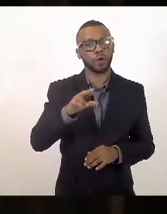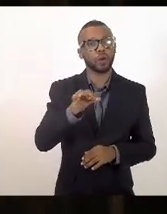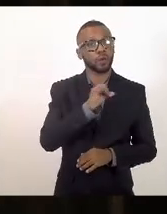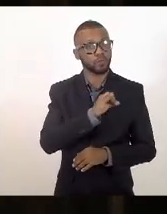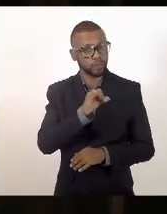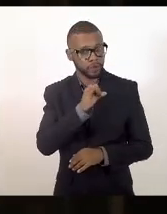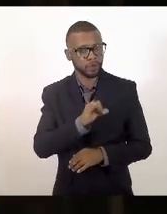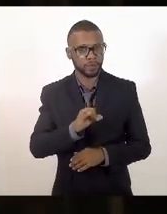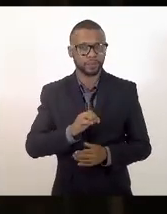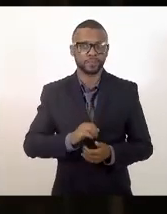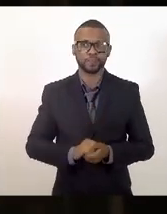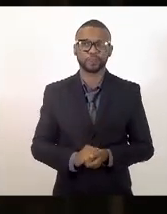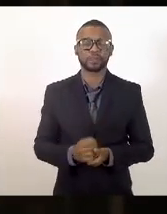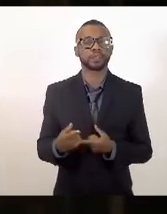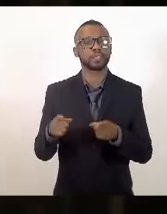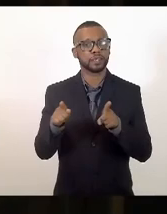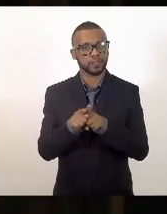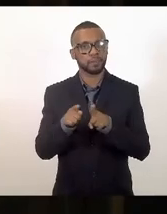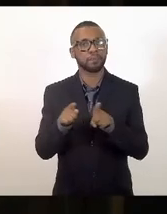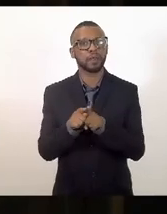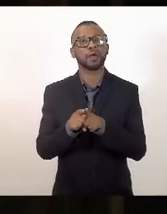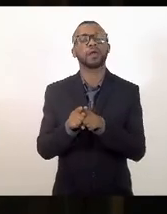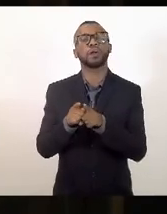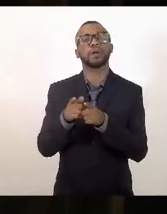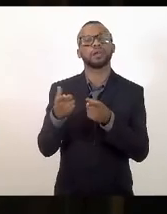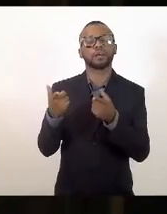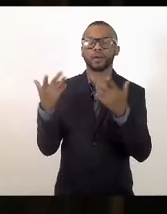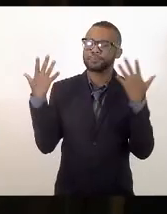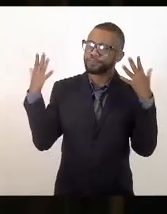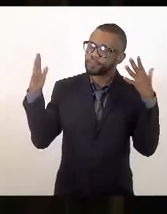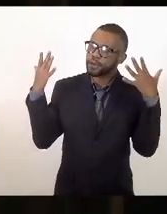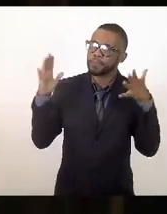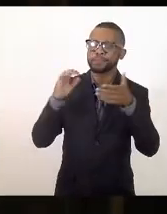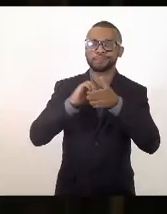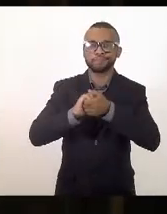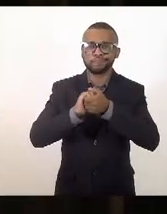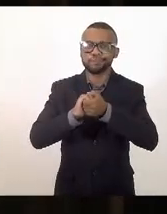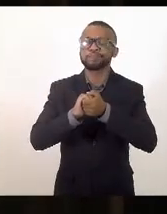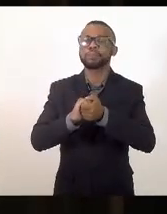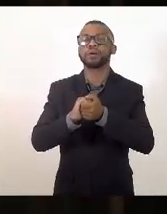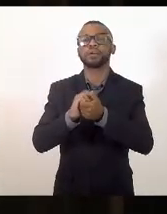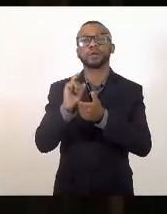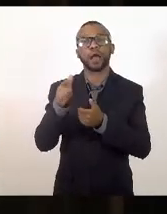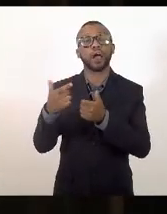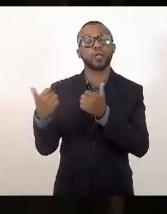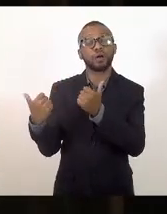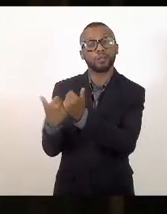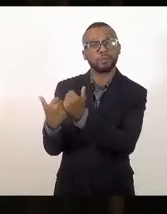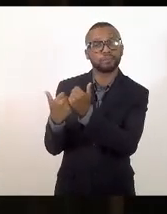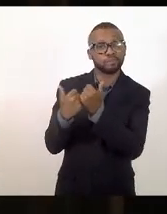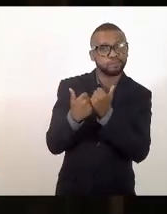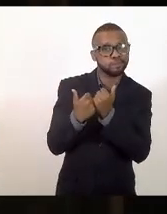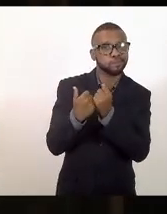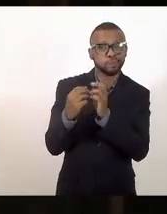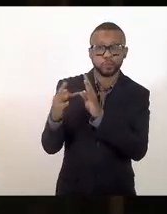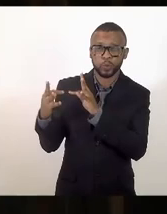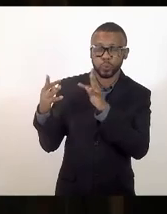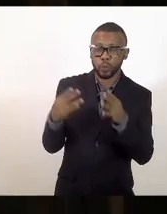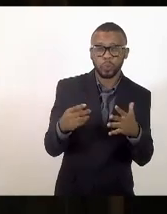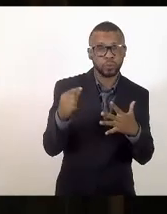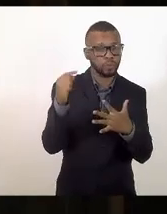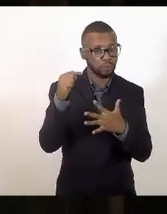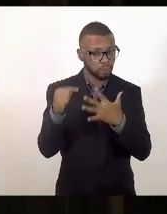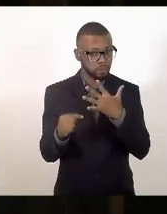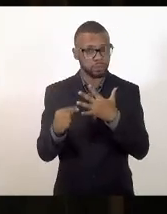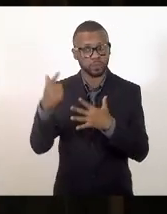Janeiro, e também, por sua vez, parabenizar ali o Hilly, que era o assessor dele, e todos os outros. Mais uma vez